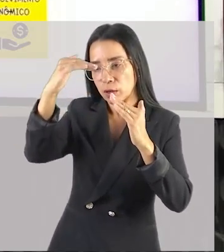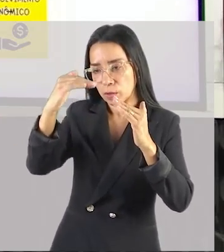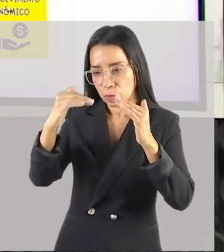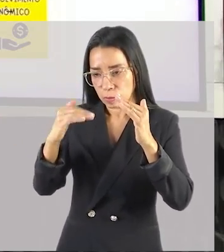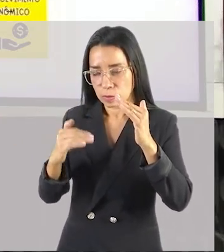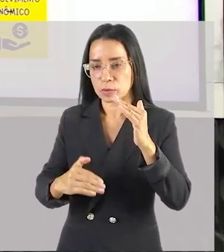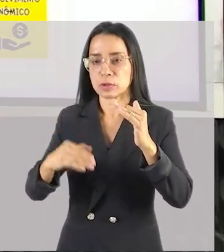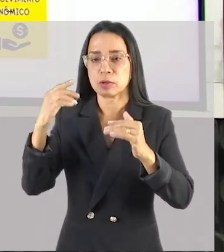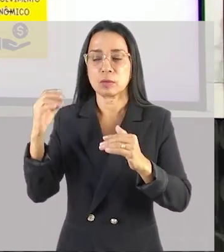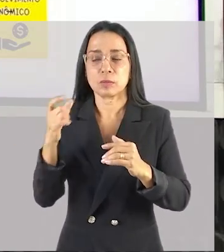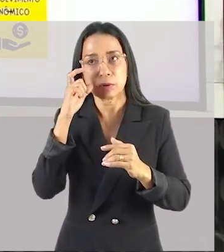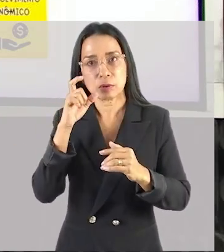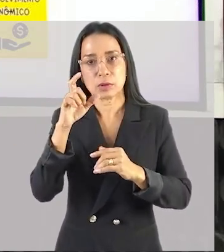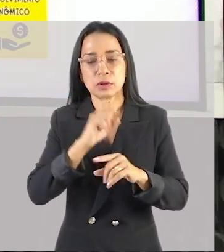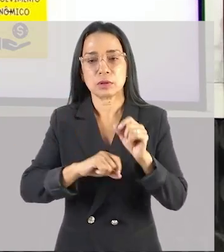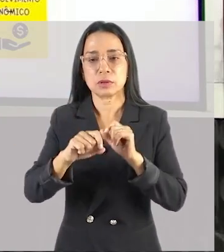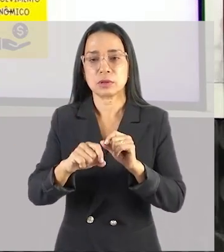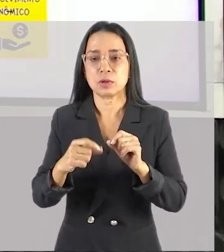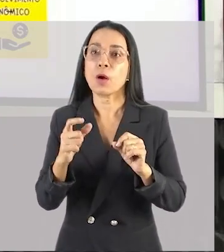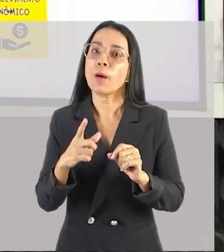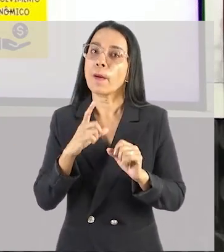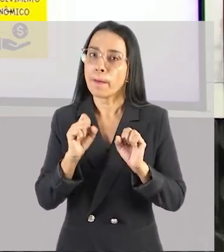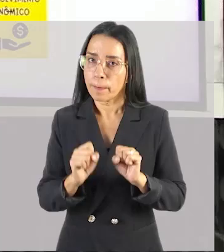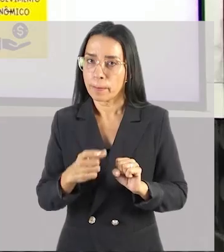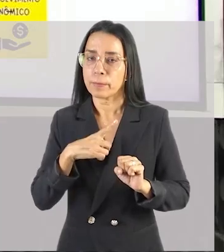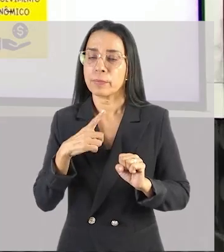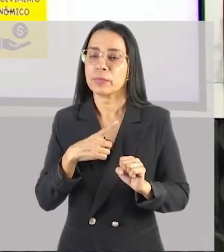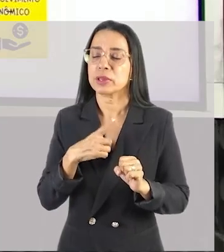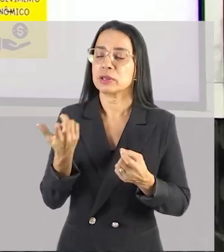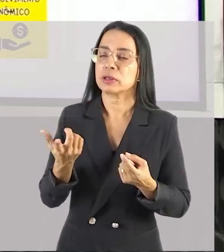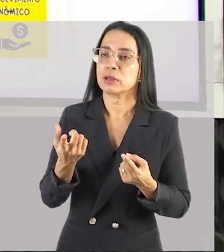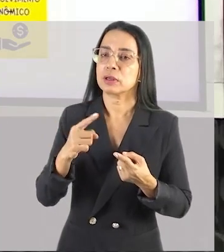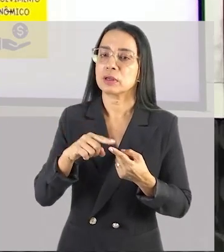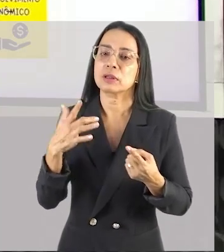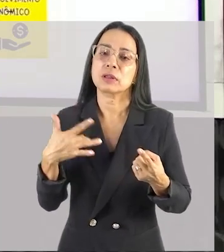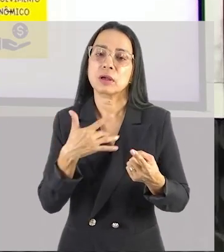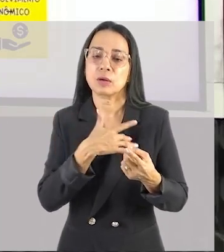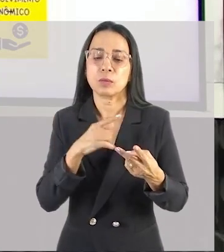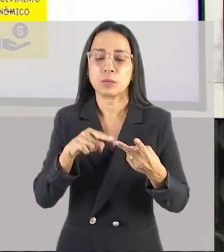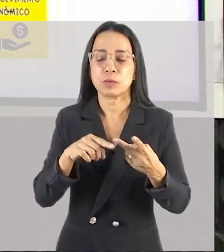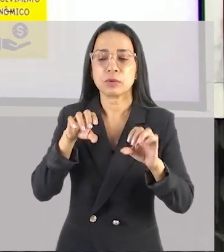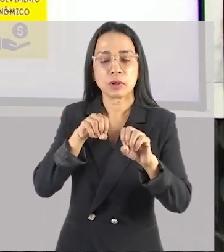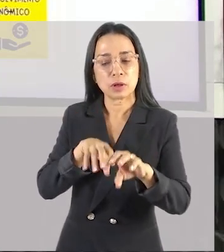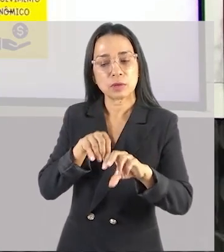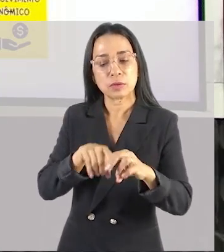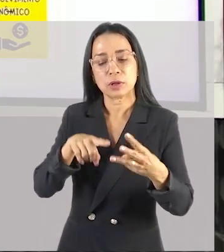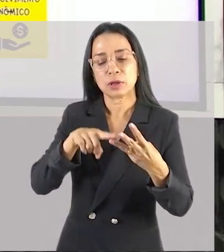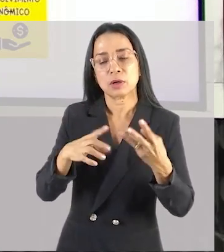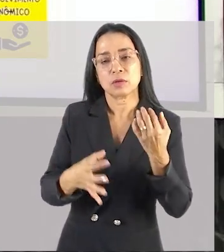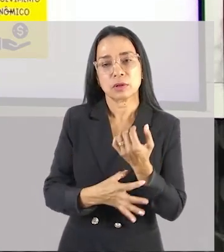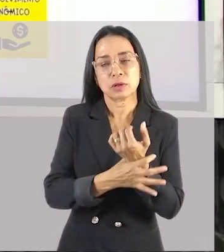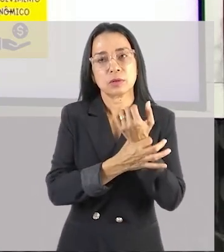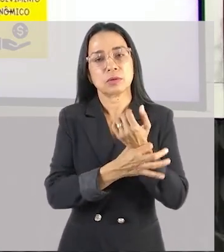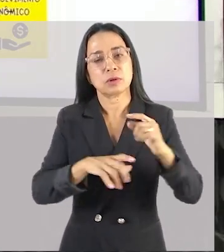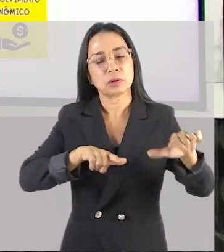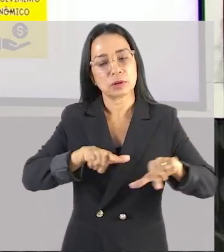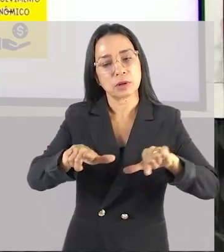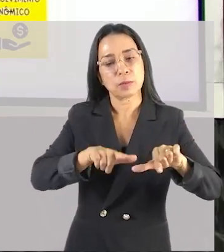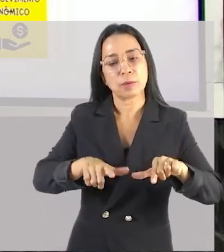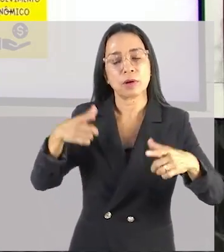eixo social, ele pode envolver saúde, educação, segurança, trabalho,